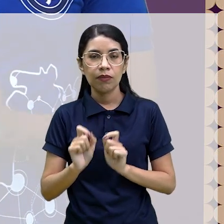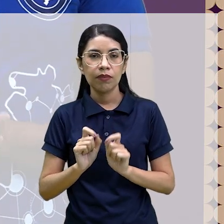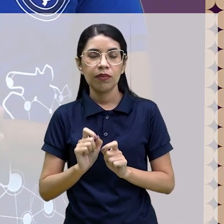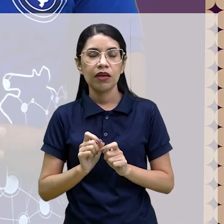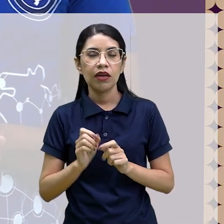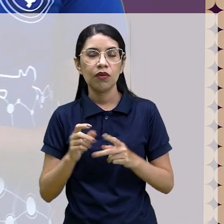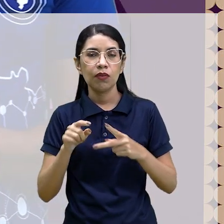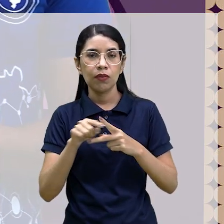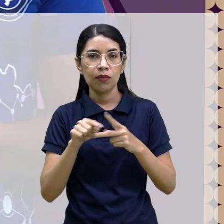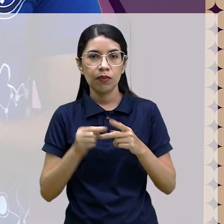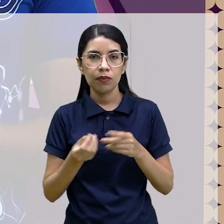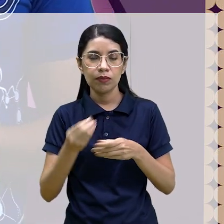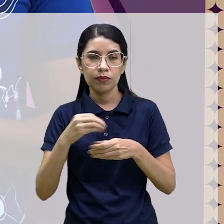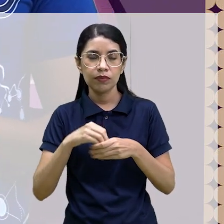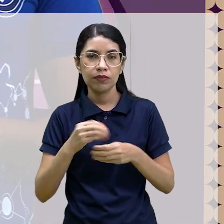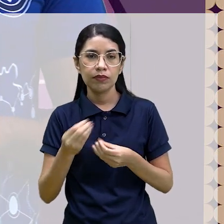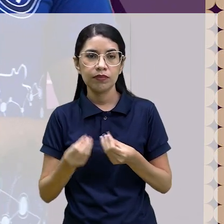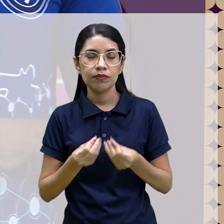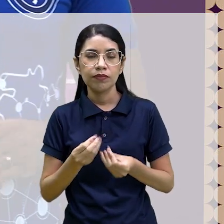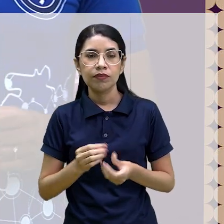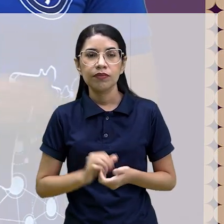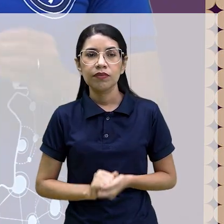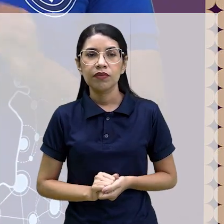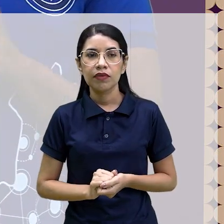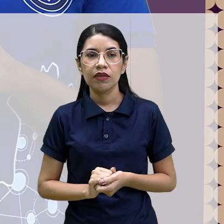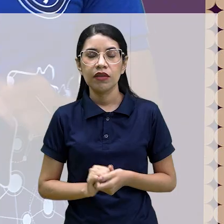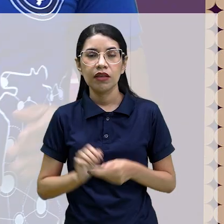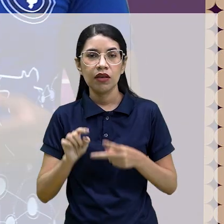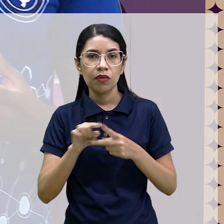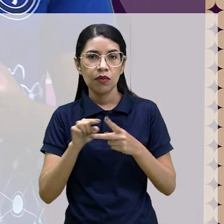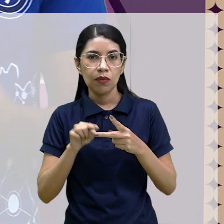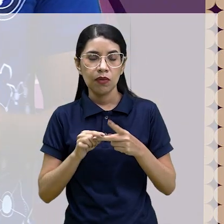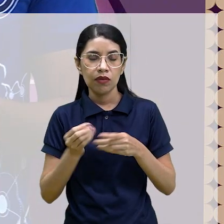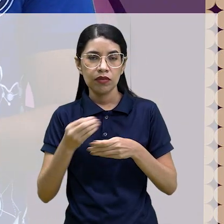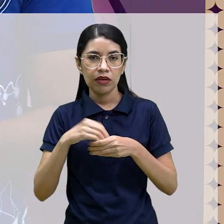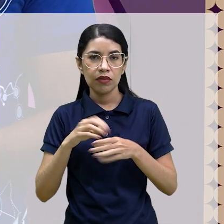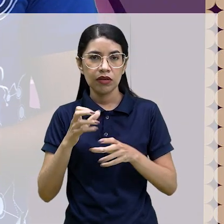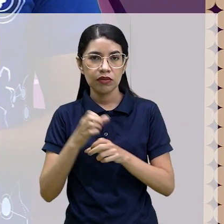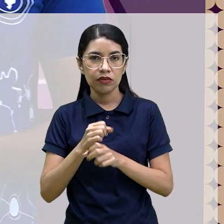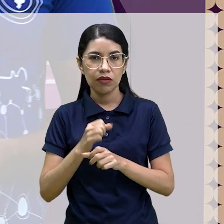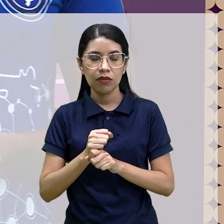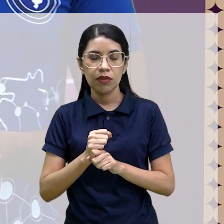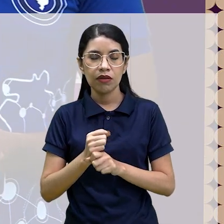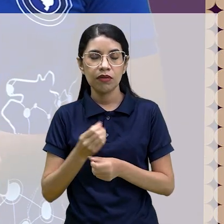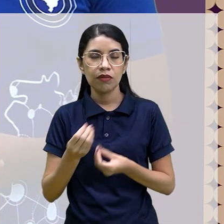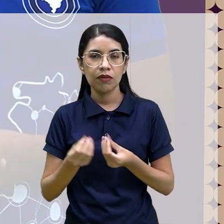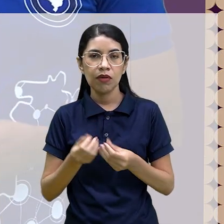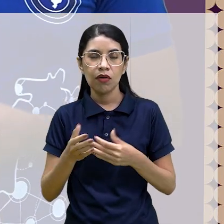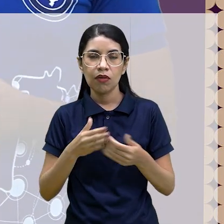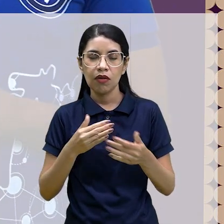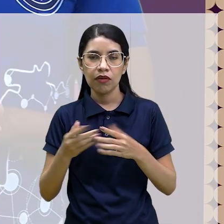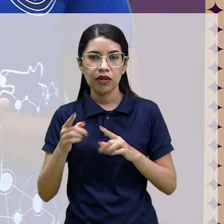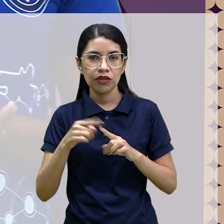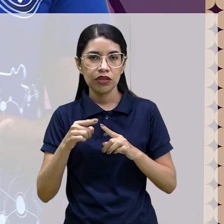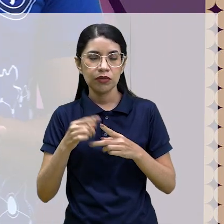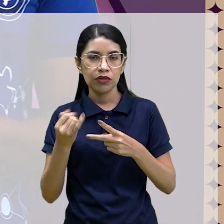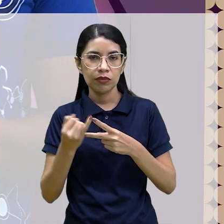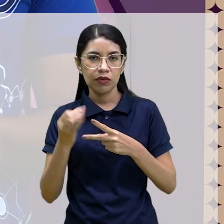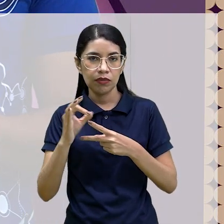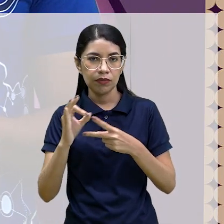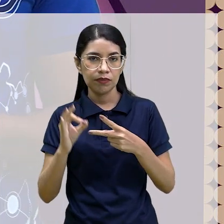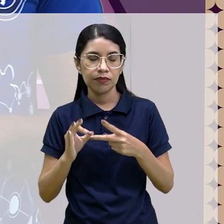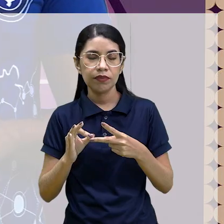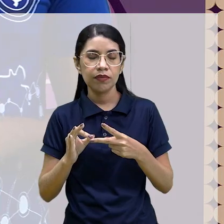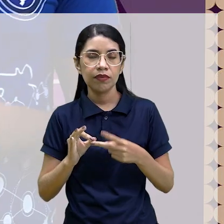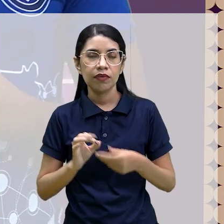ângulos internos, né? A soma dos ângulos internos de qualquer, não obrigatoriamente sendo regular, a soma dos ângulos internos